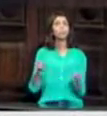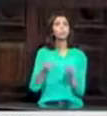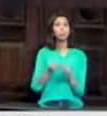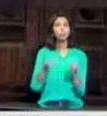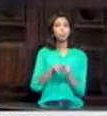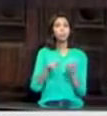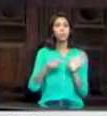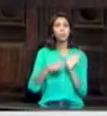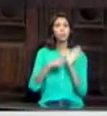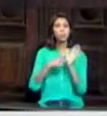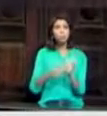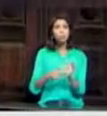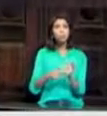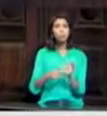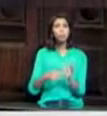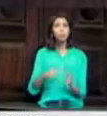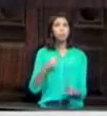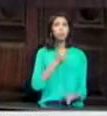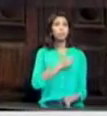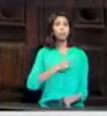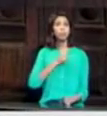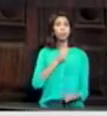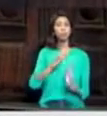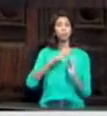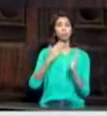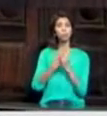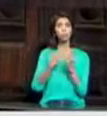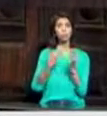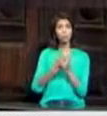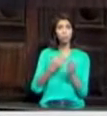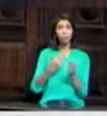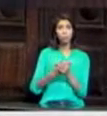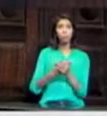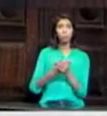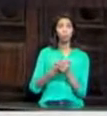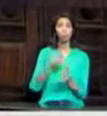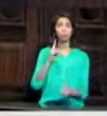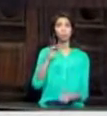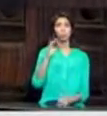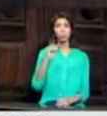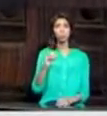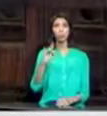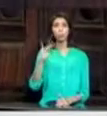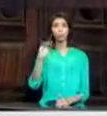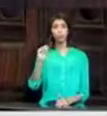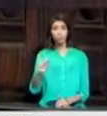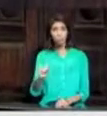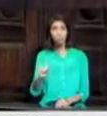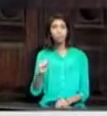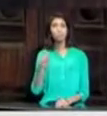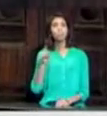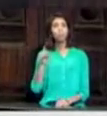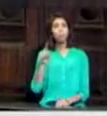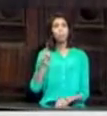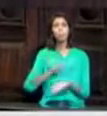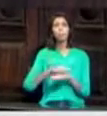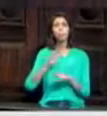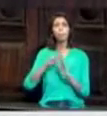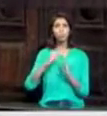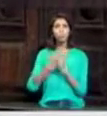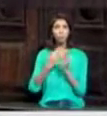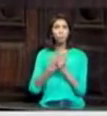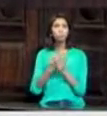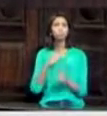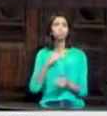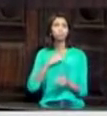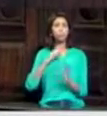aqui saudar a Escola Municipal Anísio Teixeira, aliás, grande companheiro de Darcy Ribeiro. A Escola Municipal Anísio Teixeira, uma das escolas que funcionam com